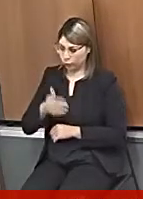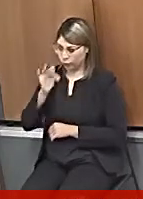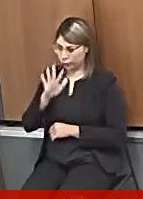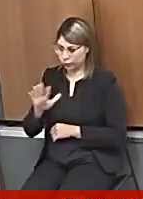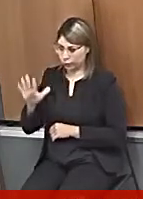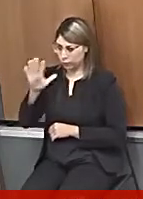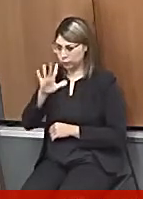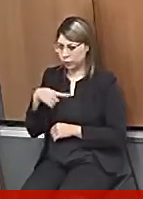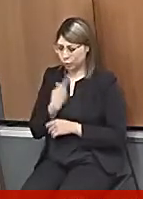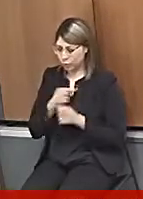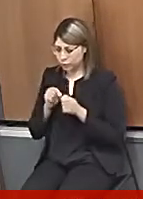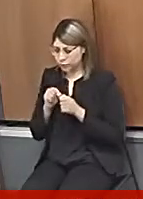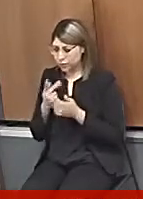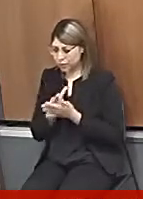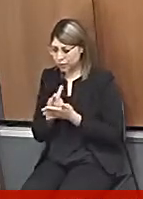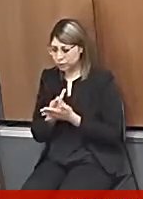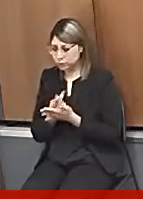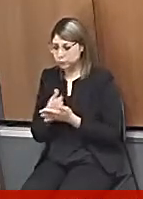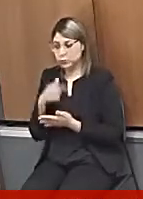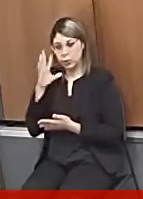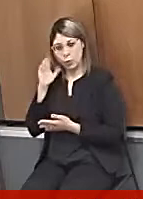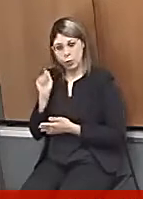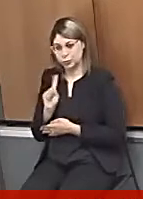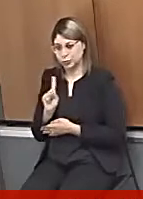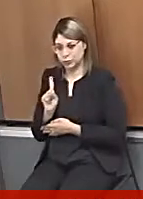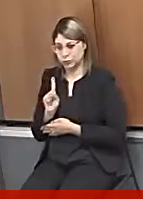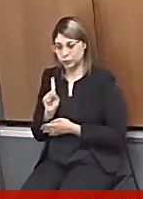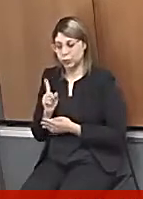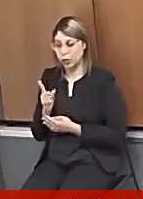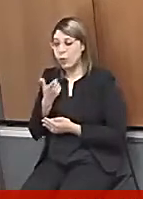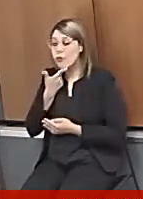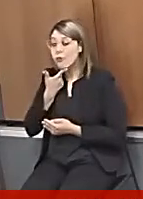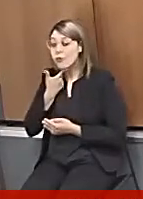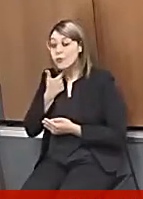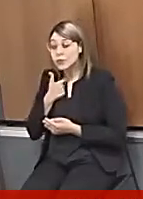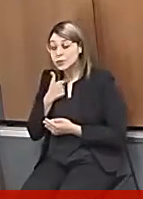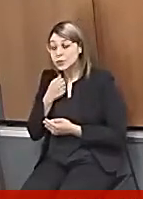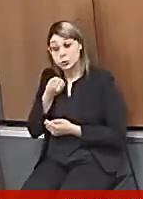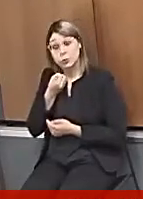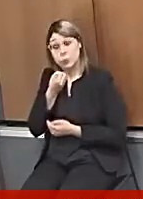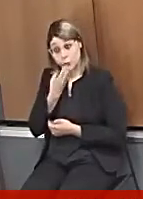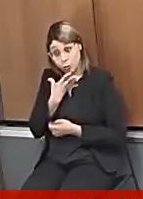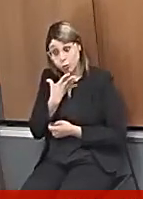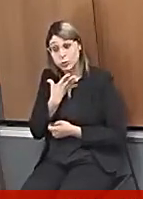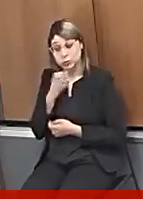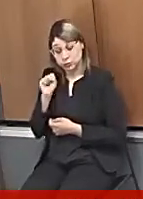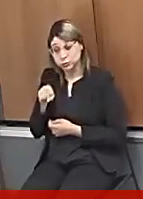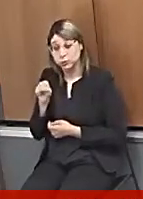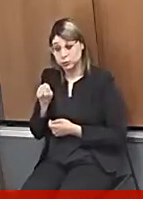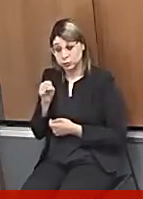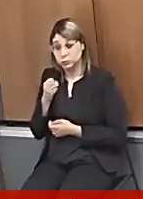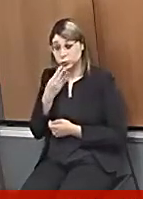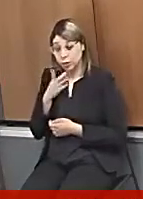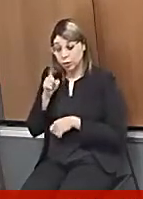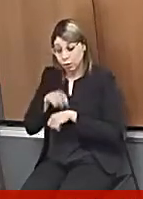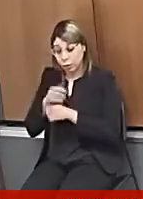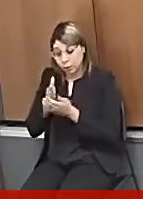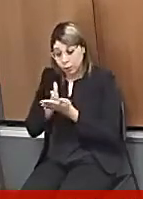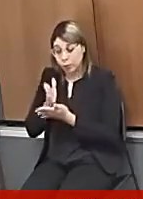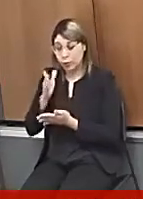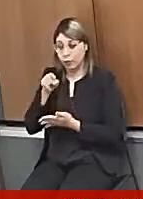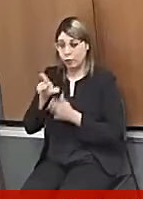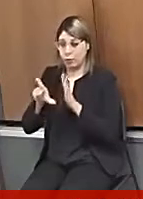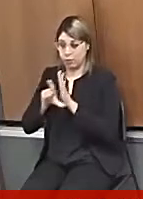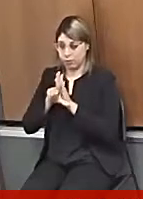fizemos errado acredito que não doar de jogo no domingo a intenção foi muito boa ao aprovar